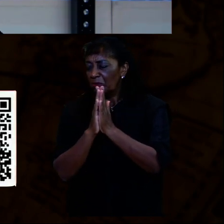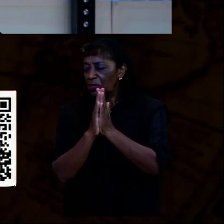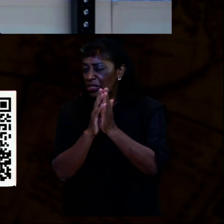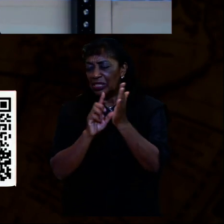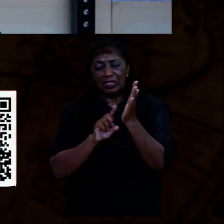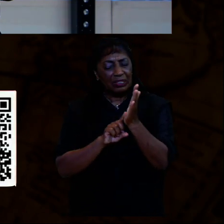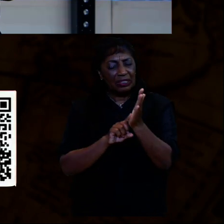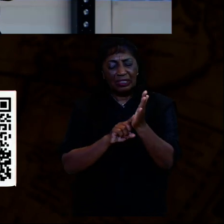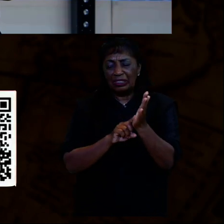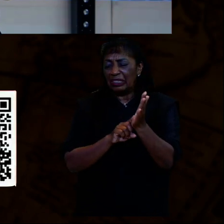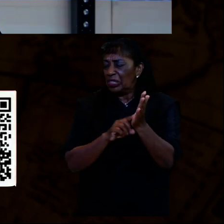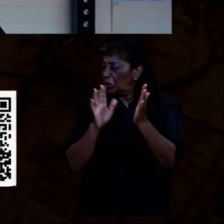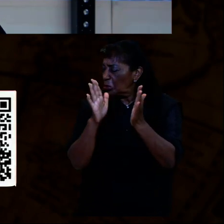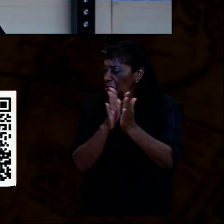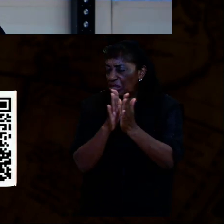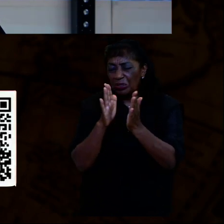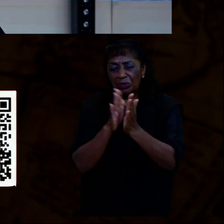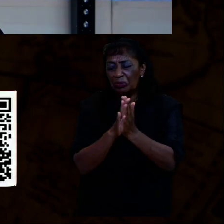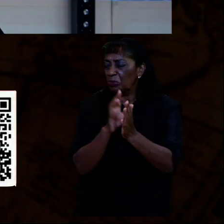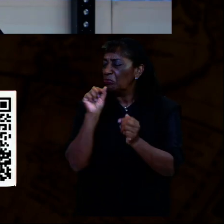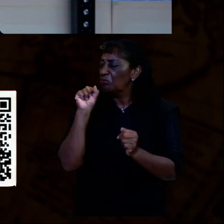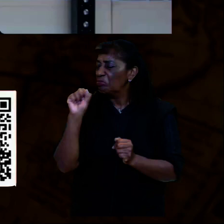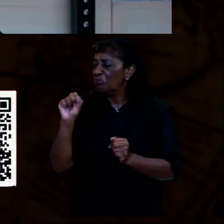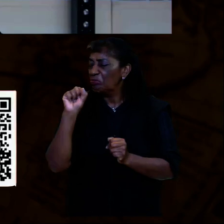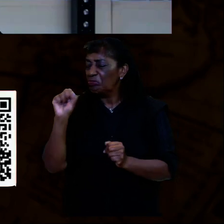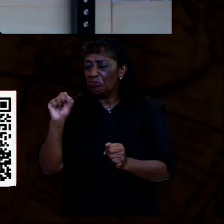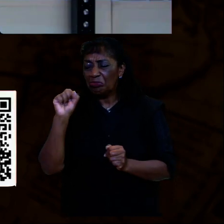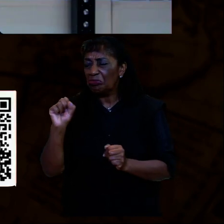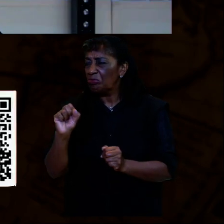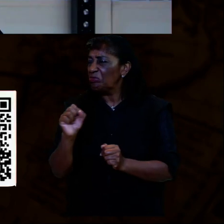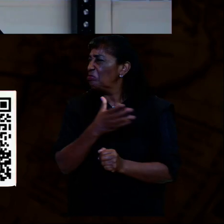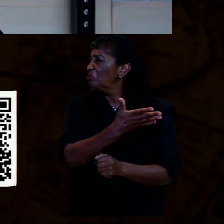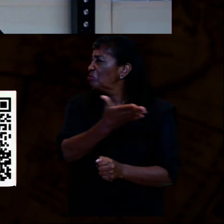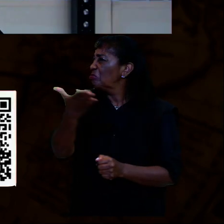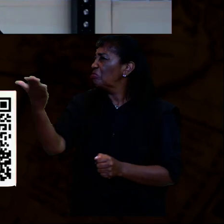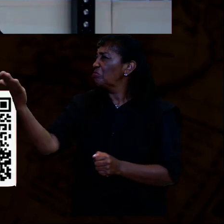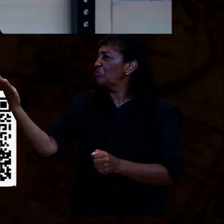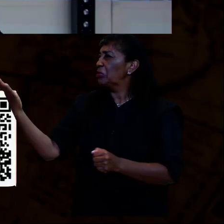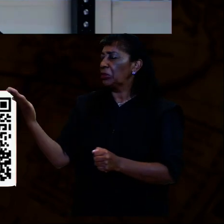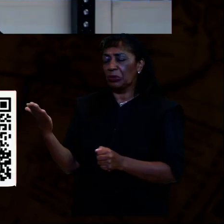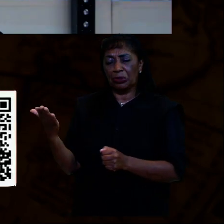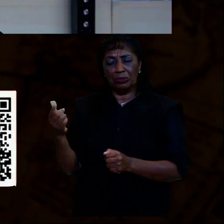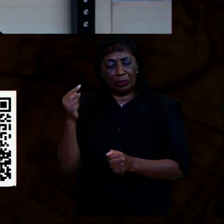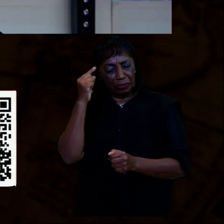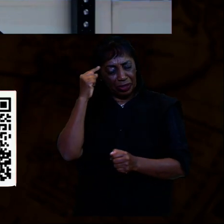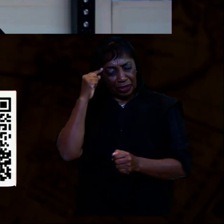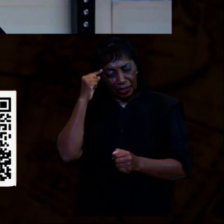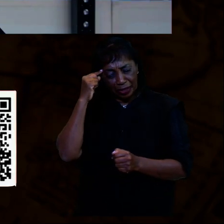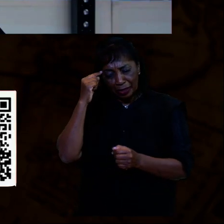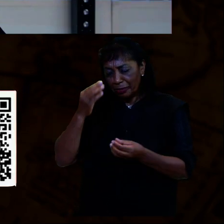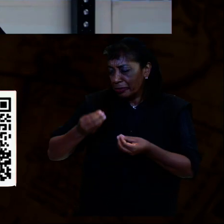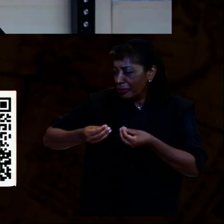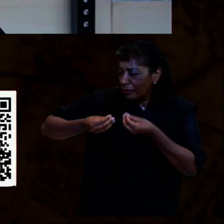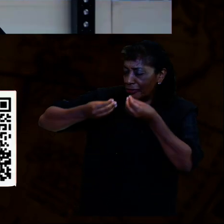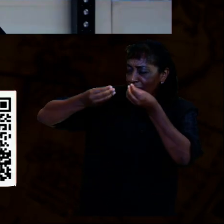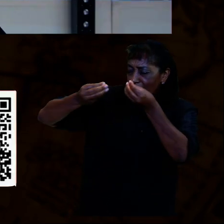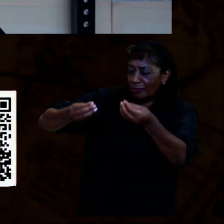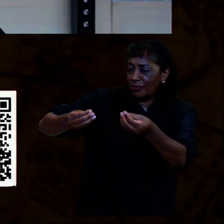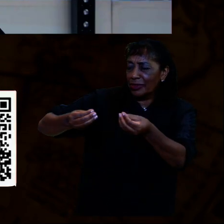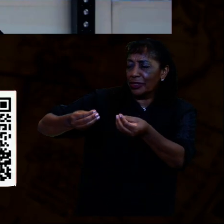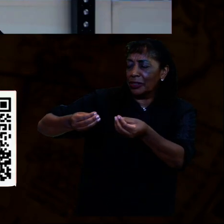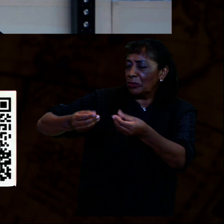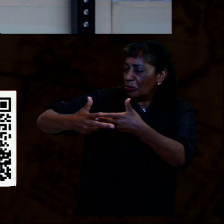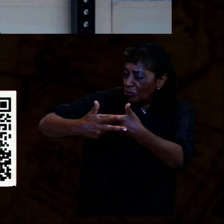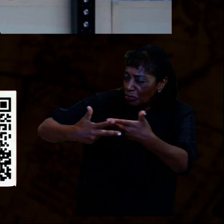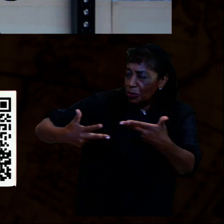nós para acharmos que estamos entregando algo voluntariamente para ti? Quem somos nós?